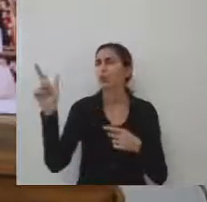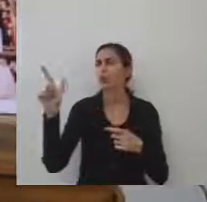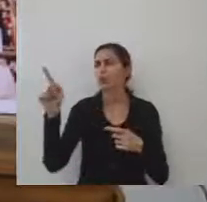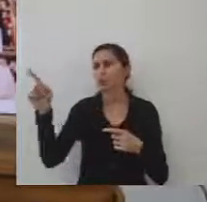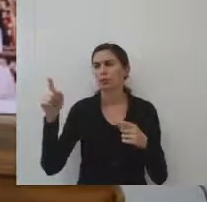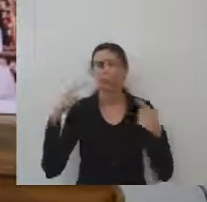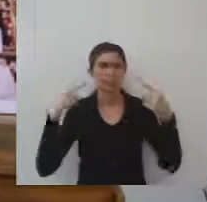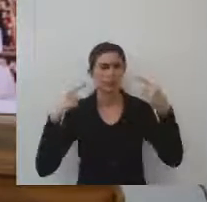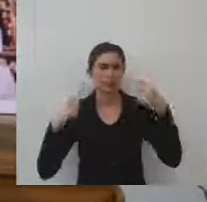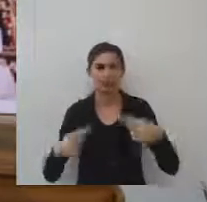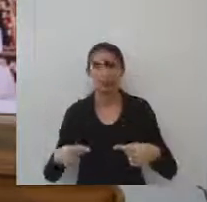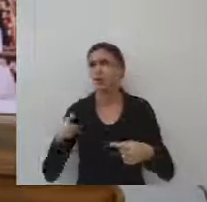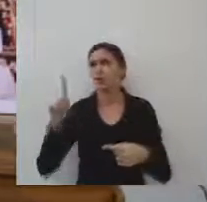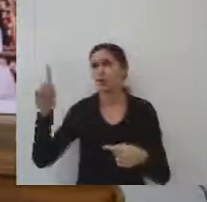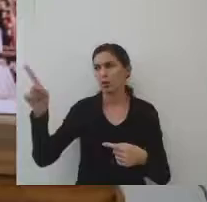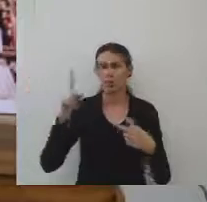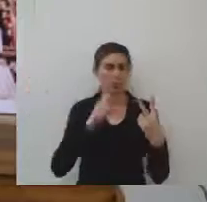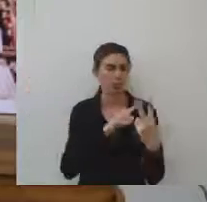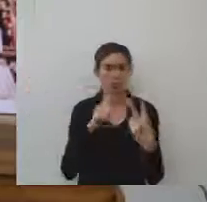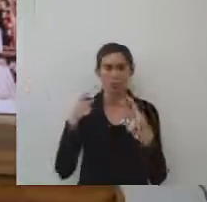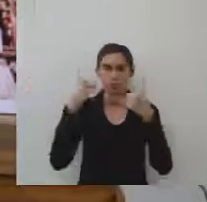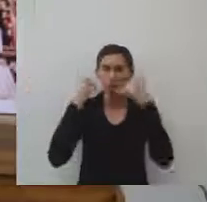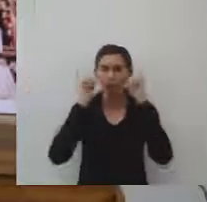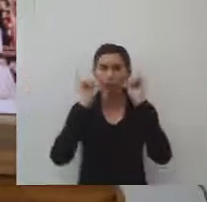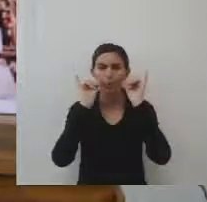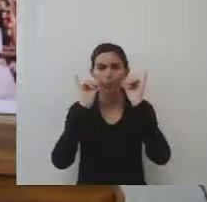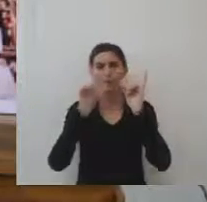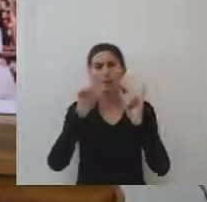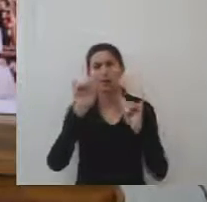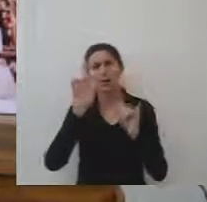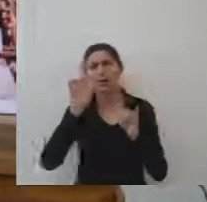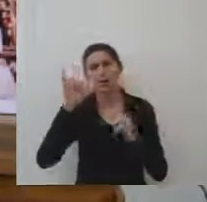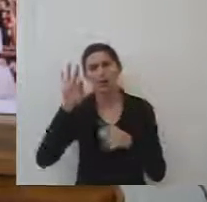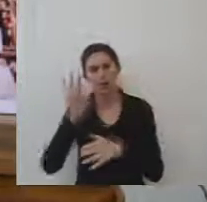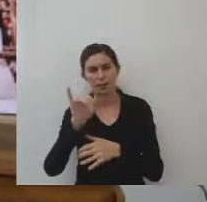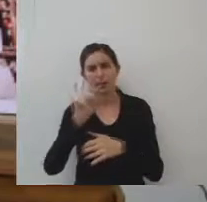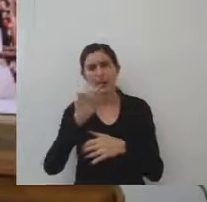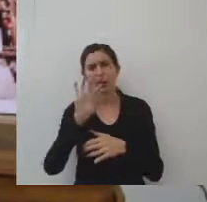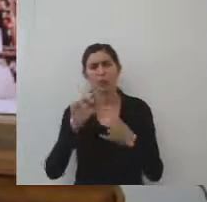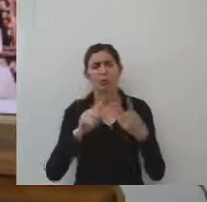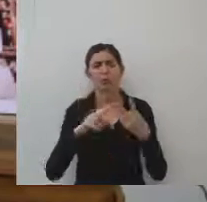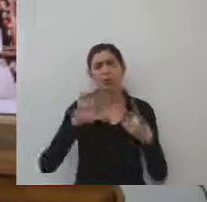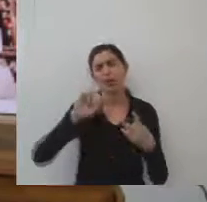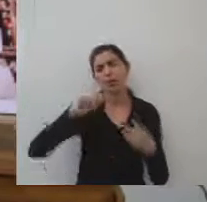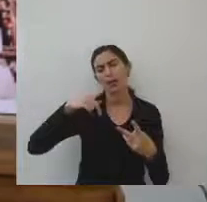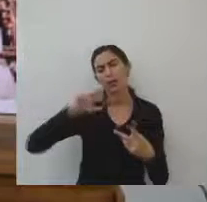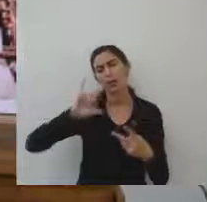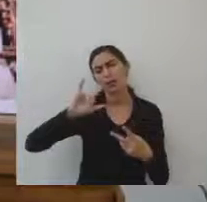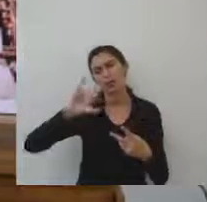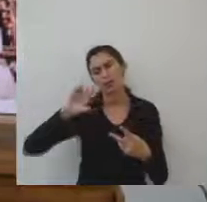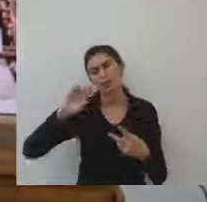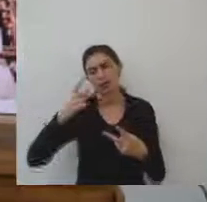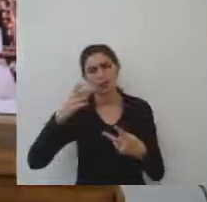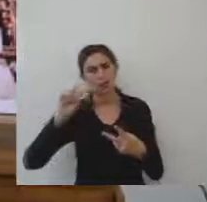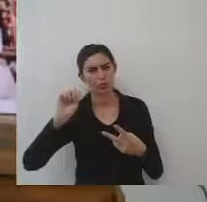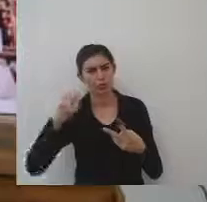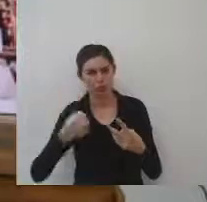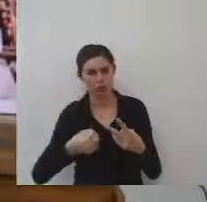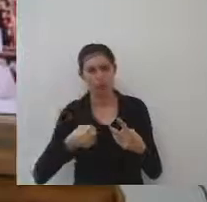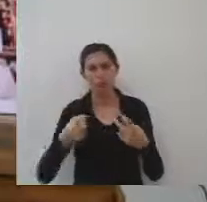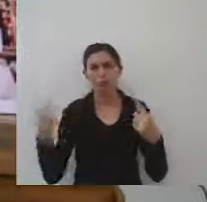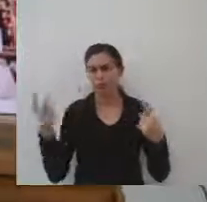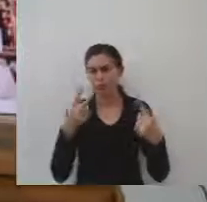como competição, são entre os dois bois, o Garantido e o Caprichoso, que é o Festival de